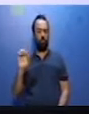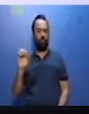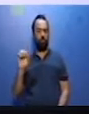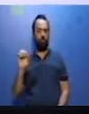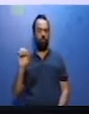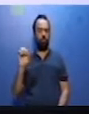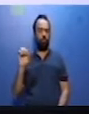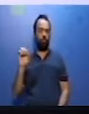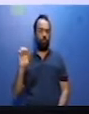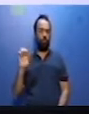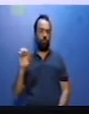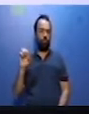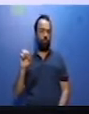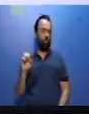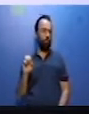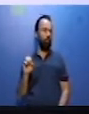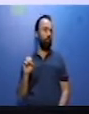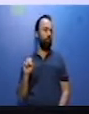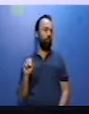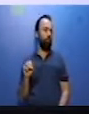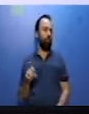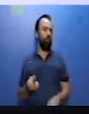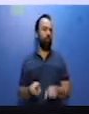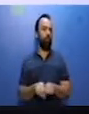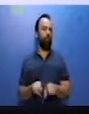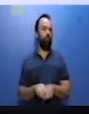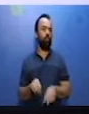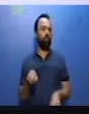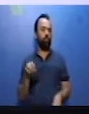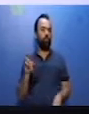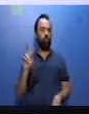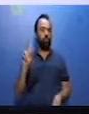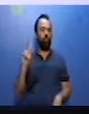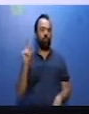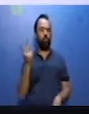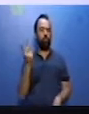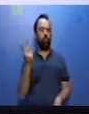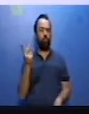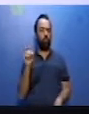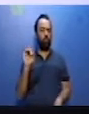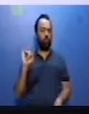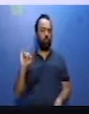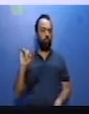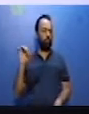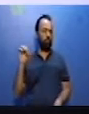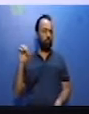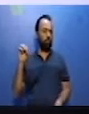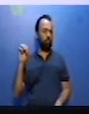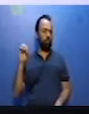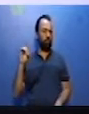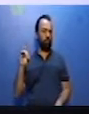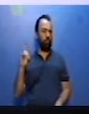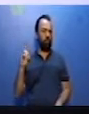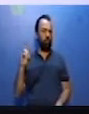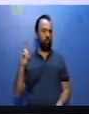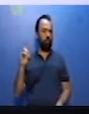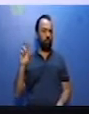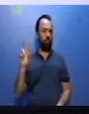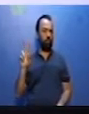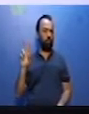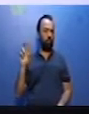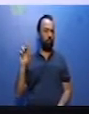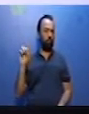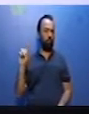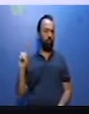sistema que nós usamos que tem os números de 0 a 9 os hindus e criaram e os árabes